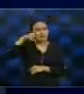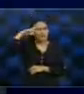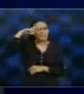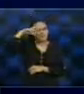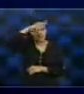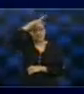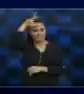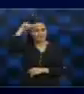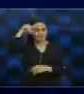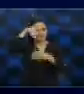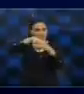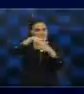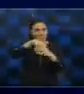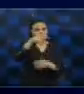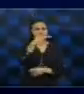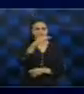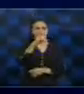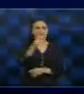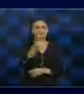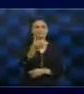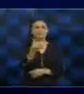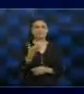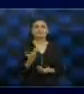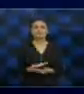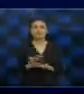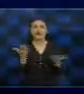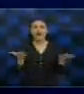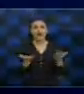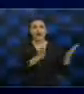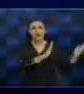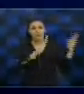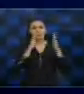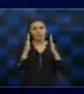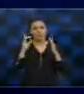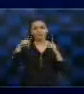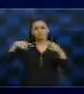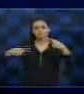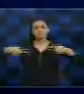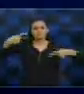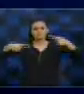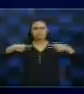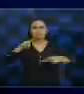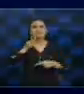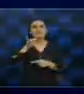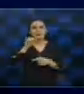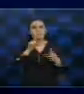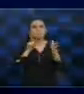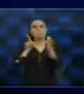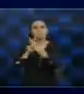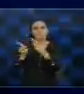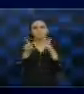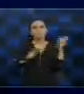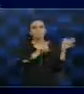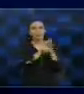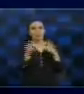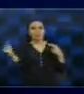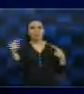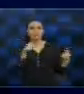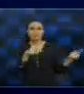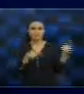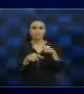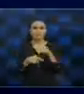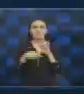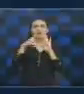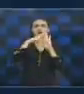Band Eleições 2016. Neste bloco, agora, os candidatos voltam a fazer perguntas entre si. Vamos